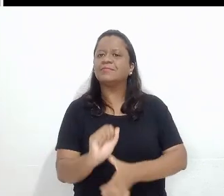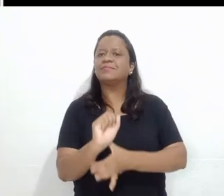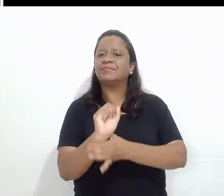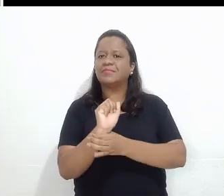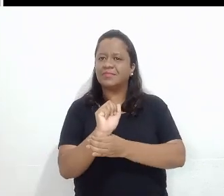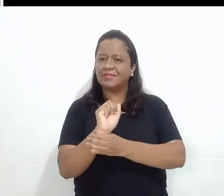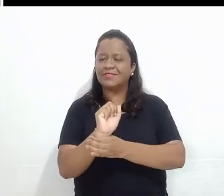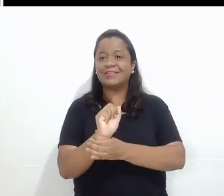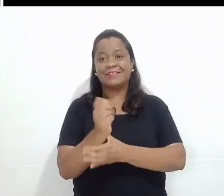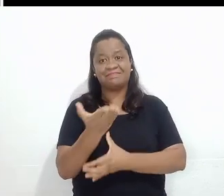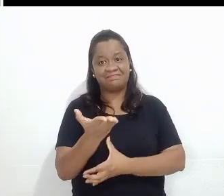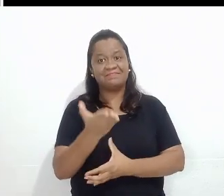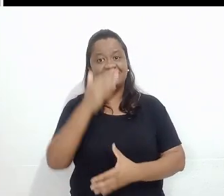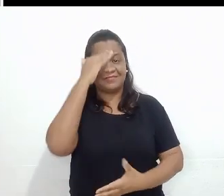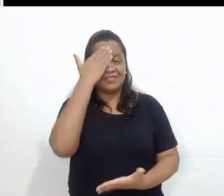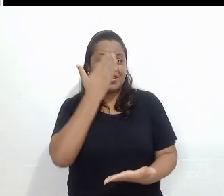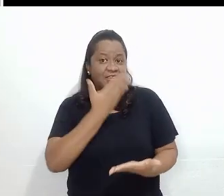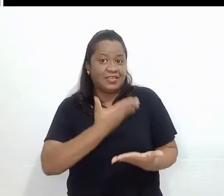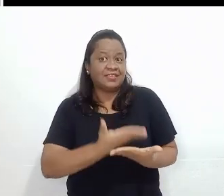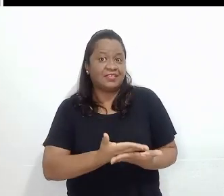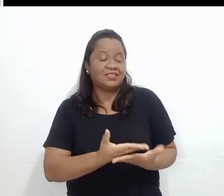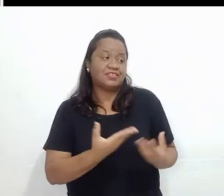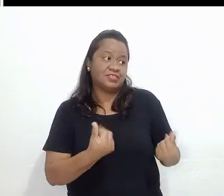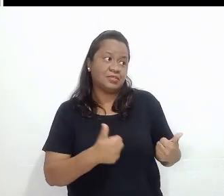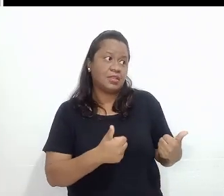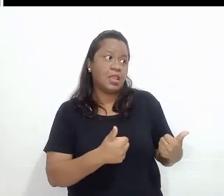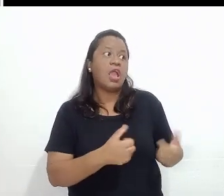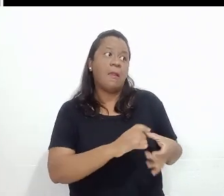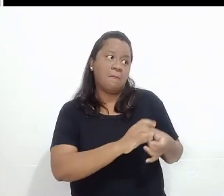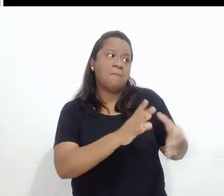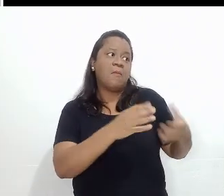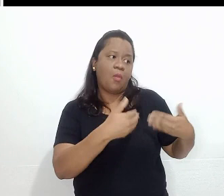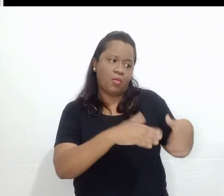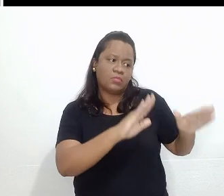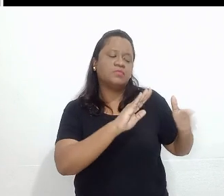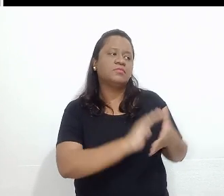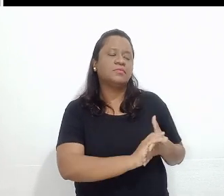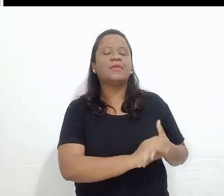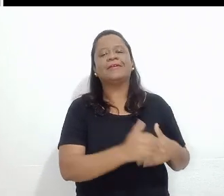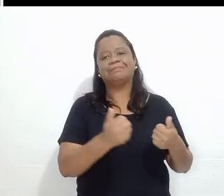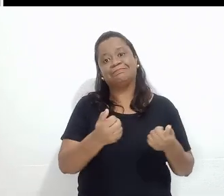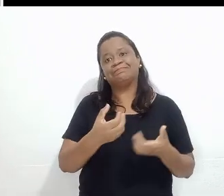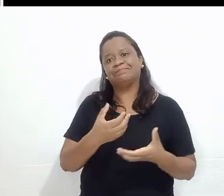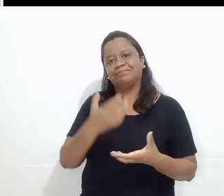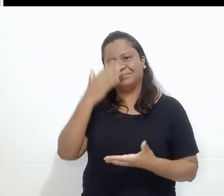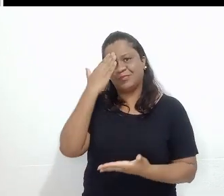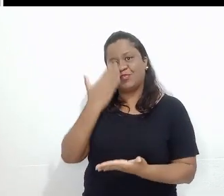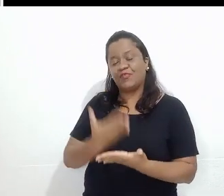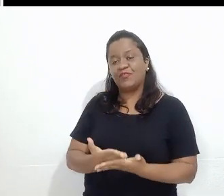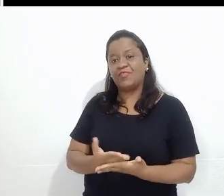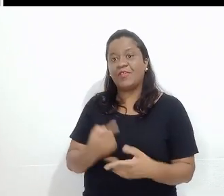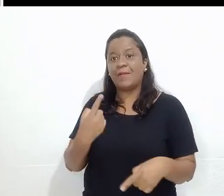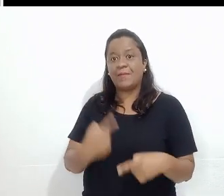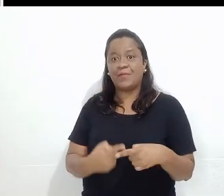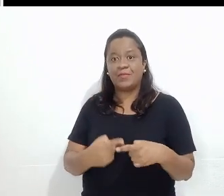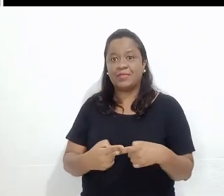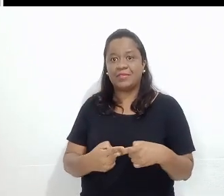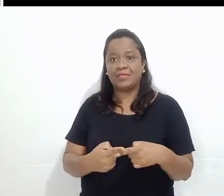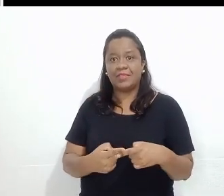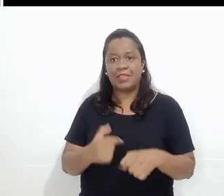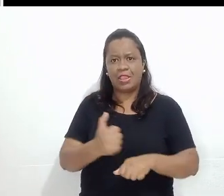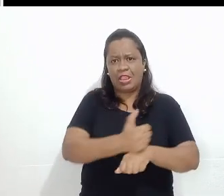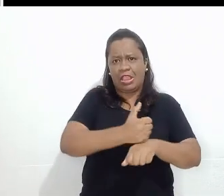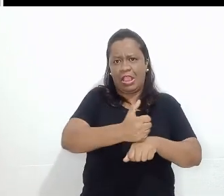realmente confia. Quando o maquinista fala pode ir, você confia. Porque nem o cameraman quer